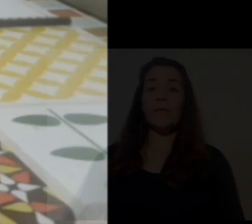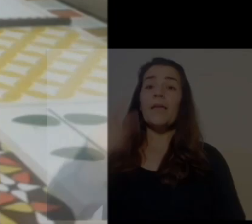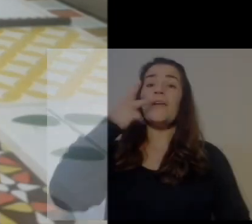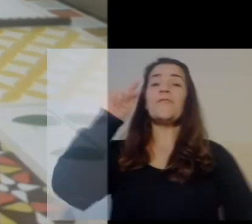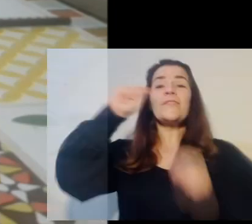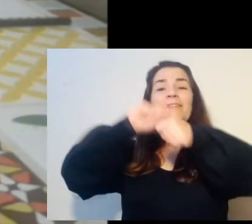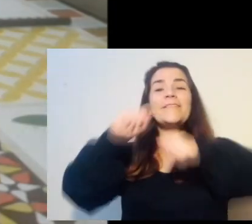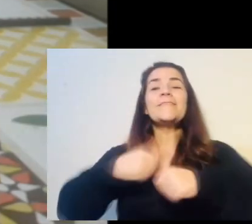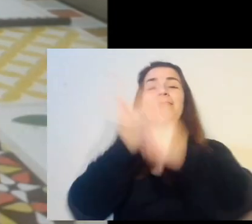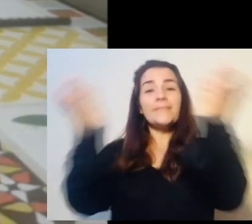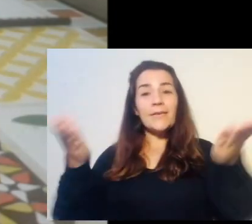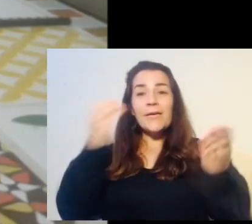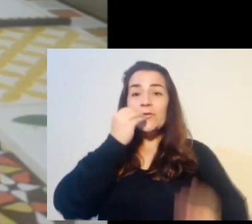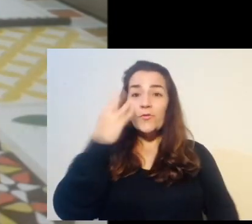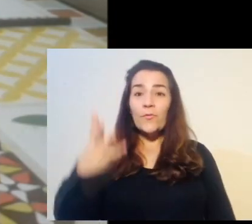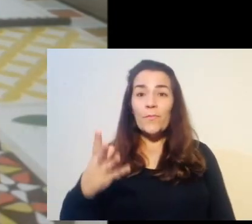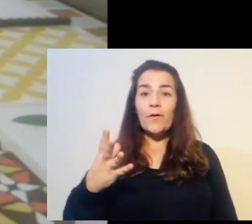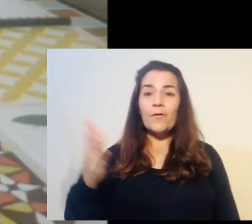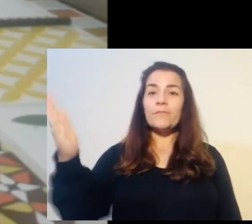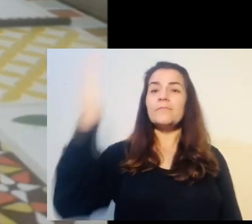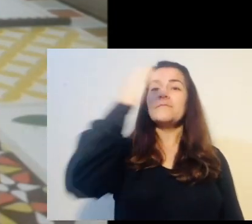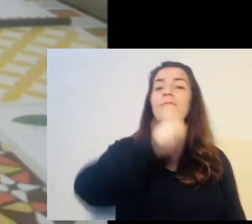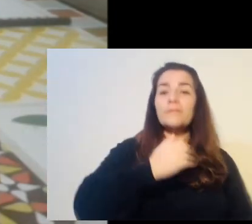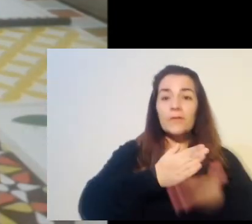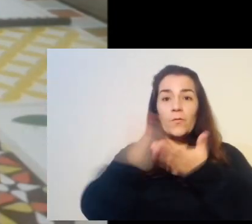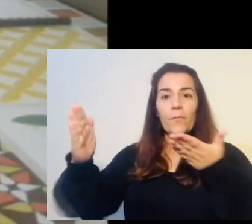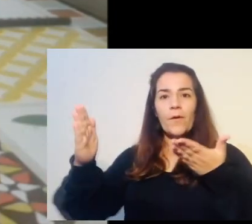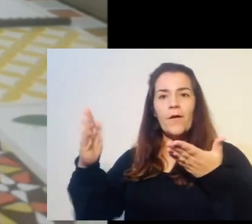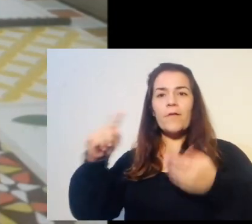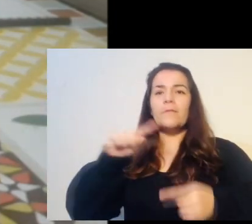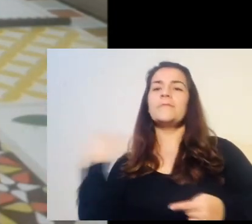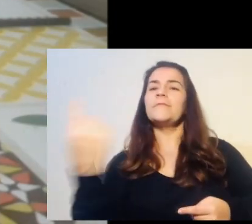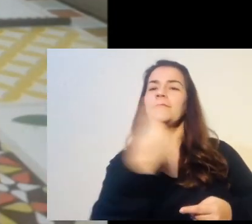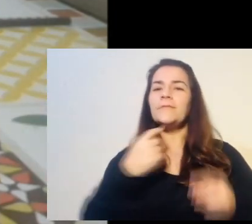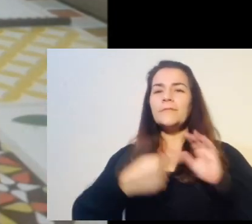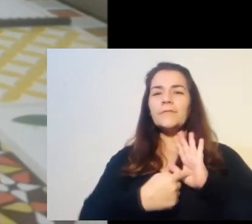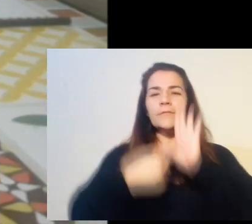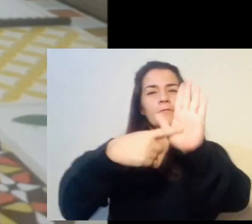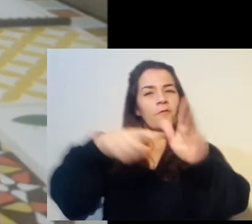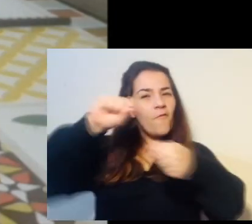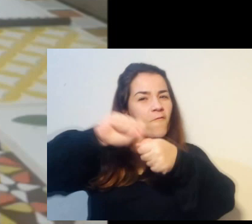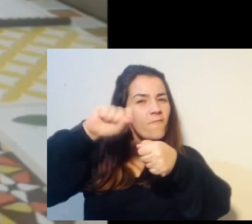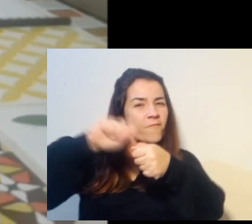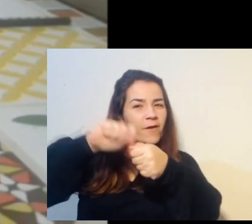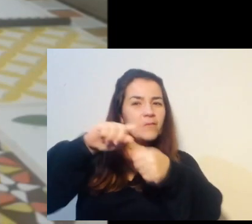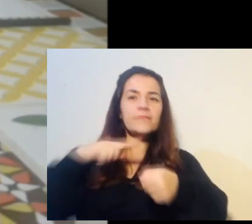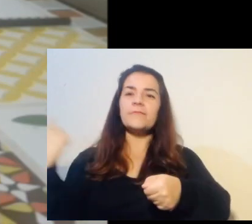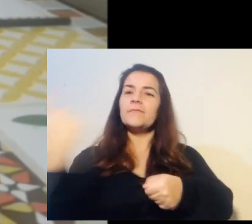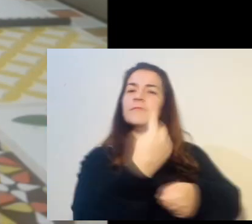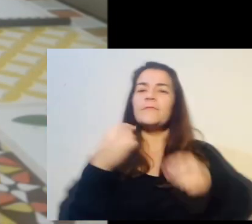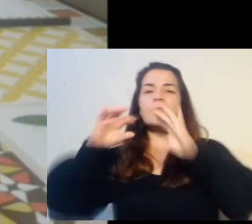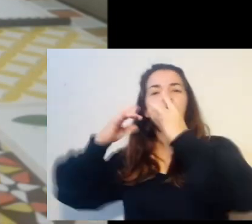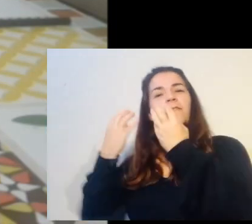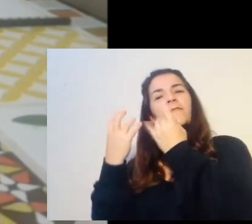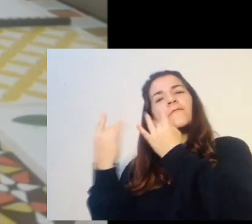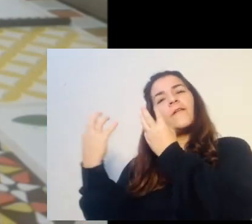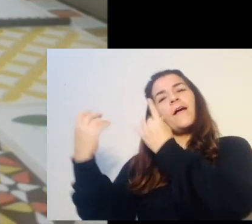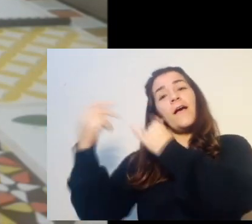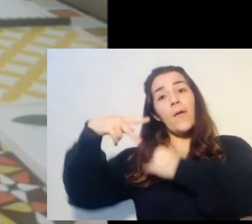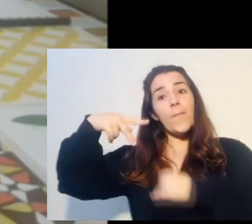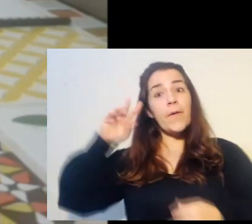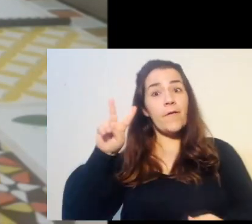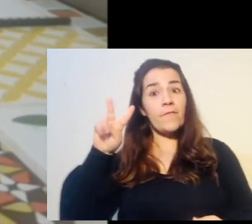E aí, galera, tudo bom? Vamos começar a nossa produção então dessas flautas de